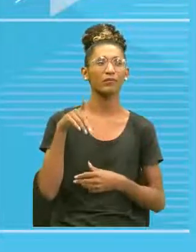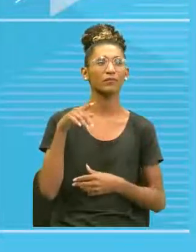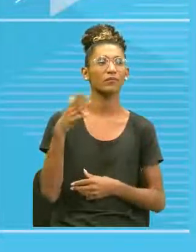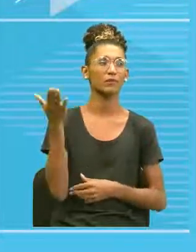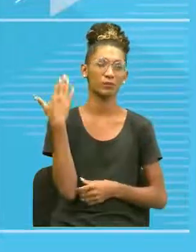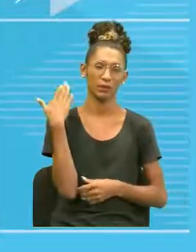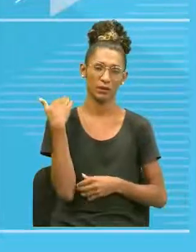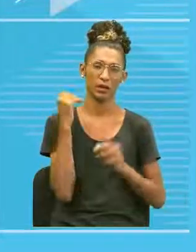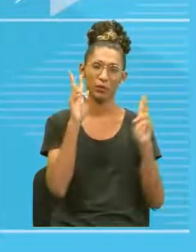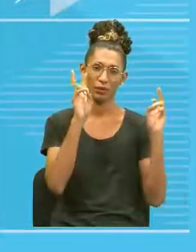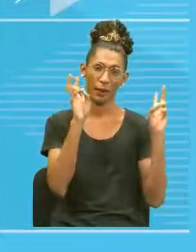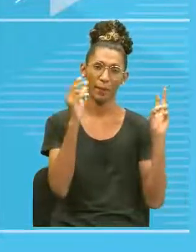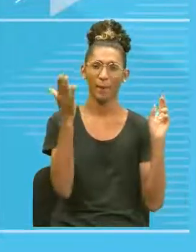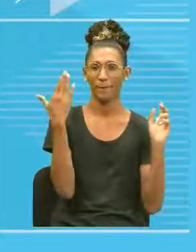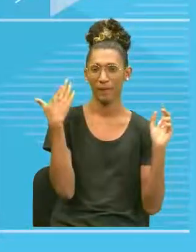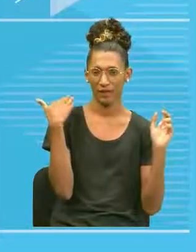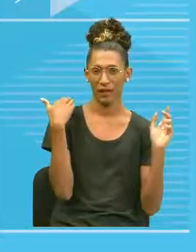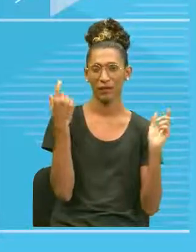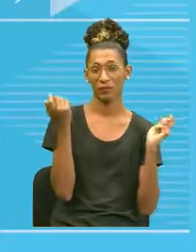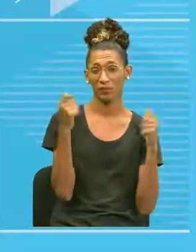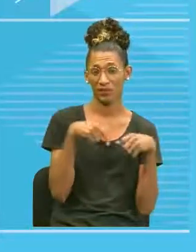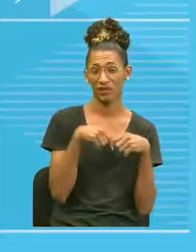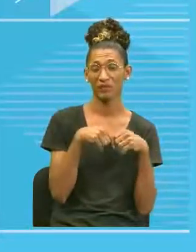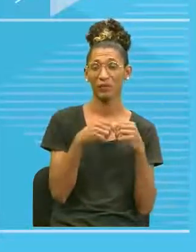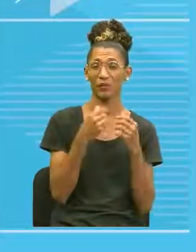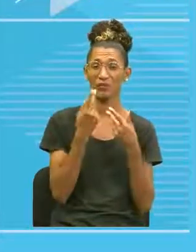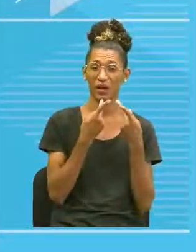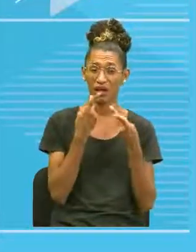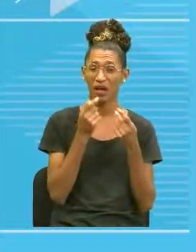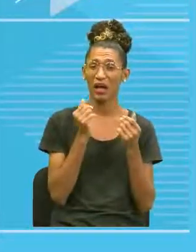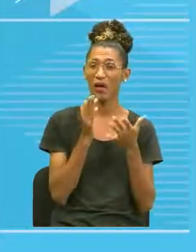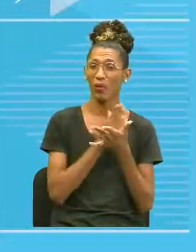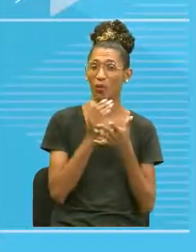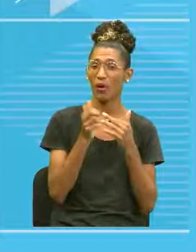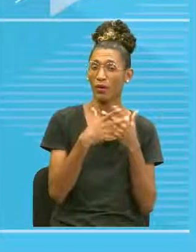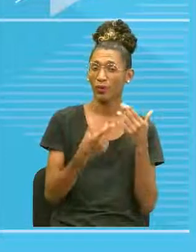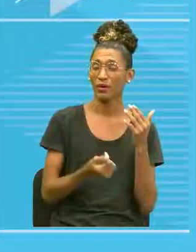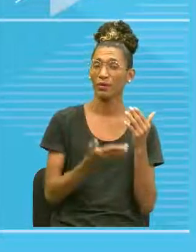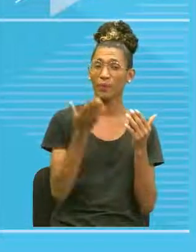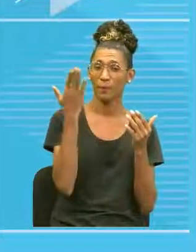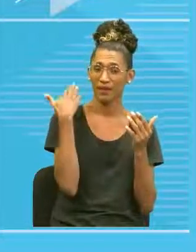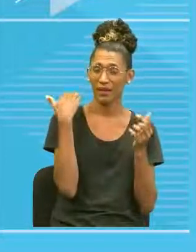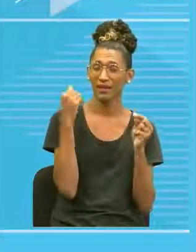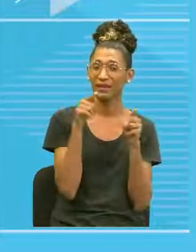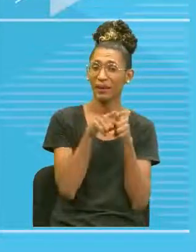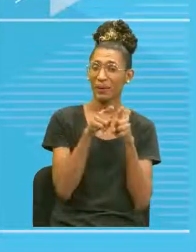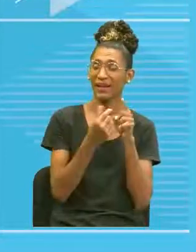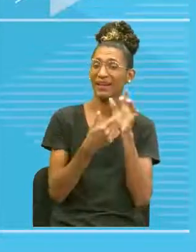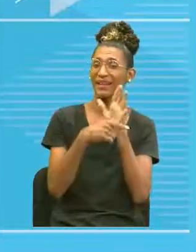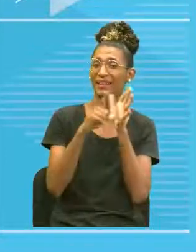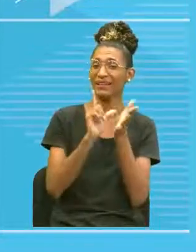de uma ação passada anterior a ultrassom também passada ok